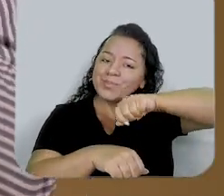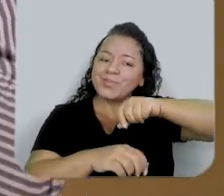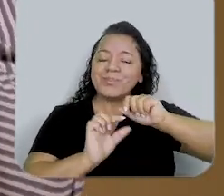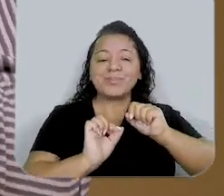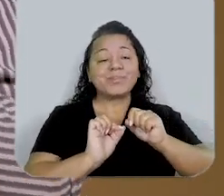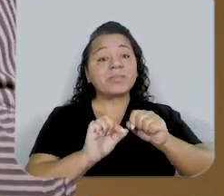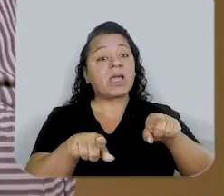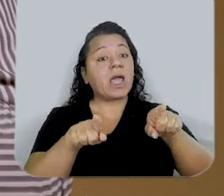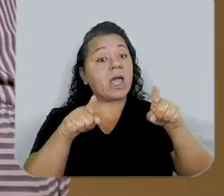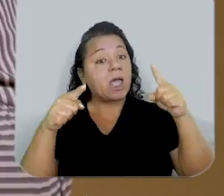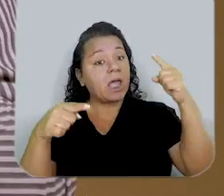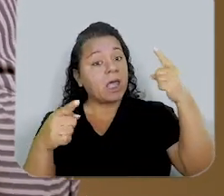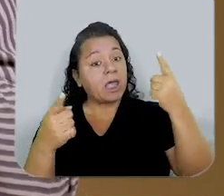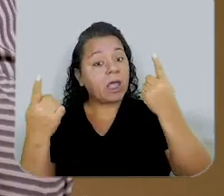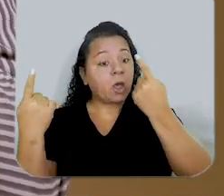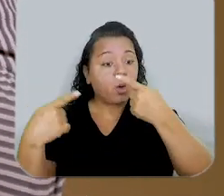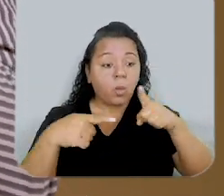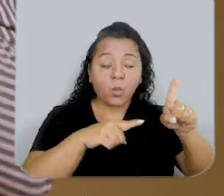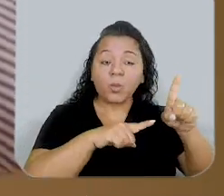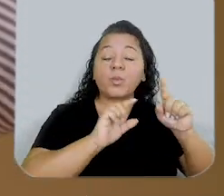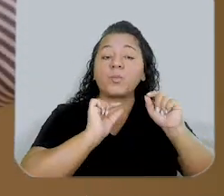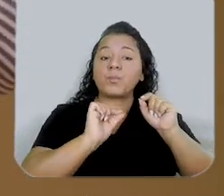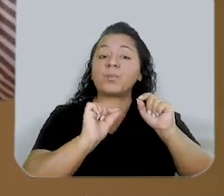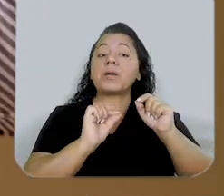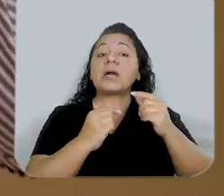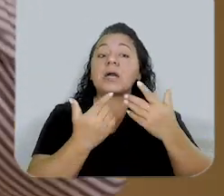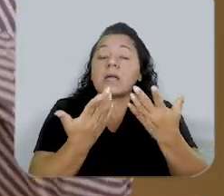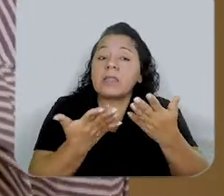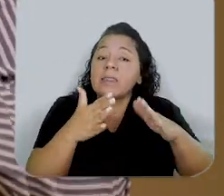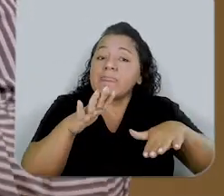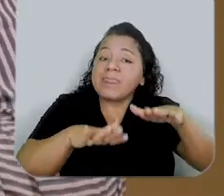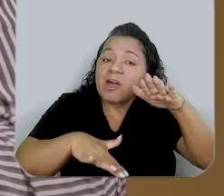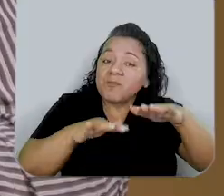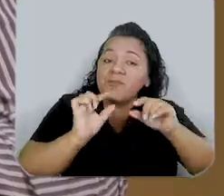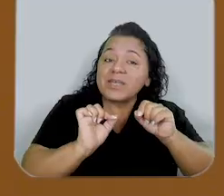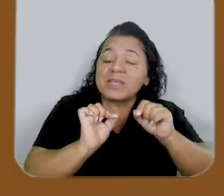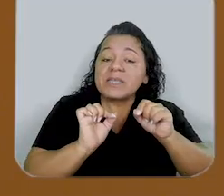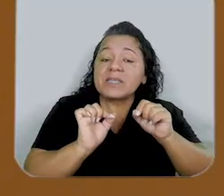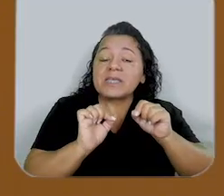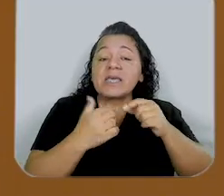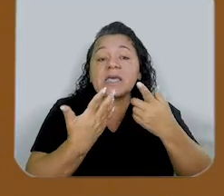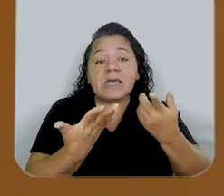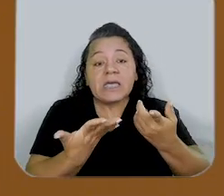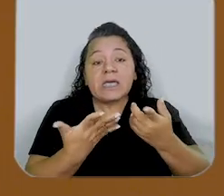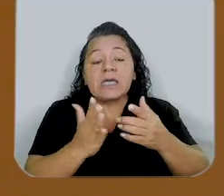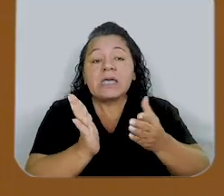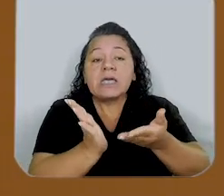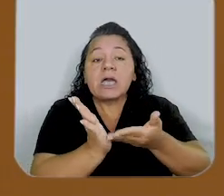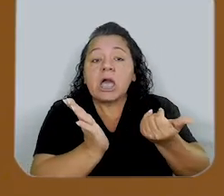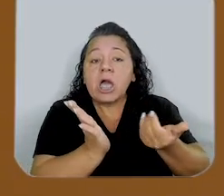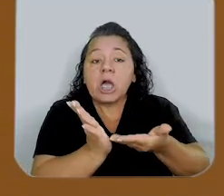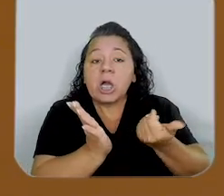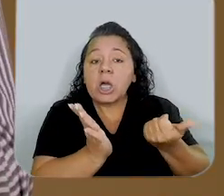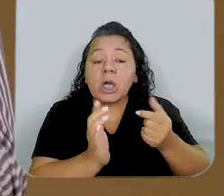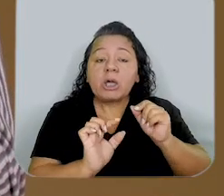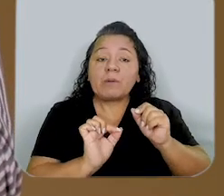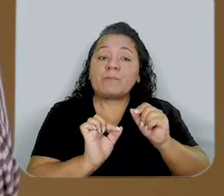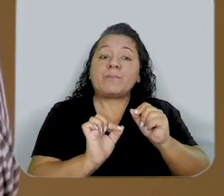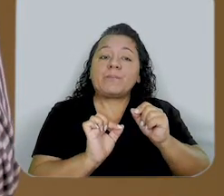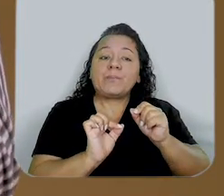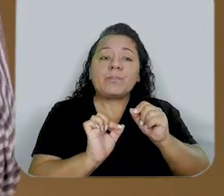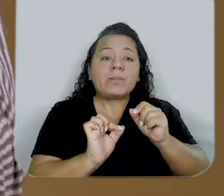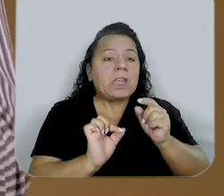E um contraponto com isso é que talvez seja a que também mais nega e omite a participação